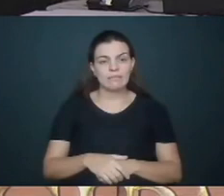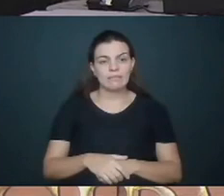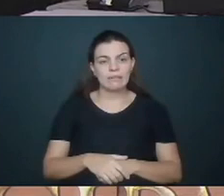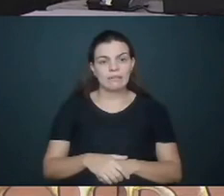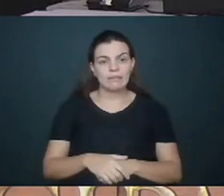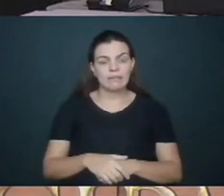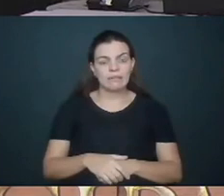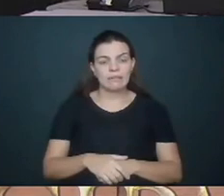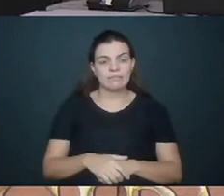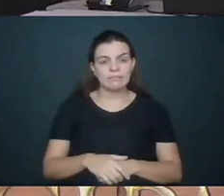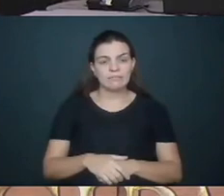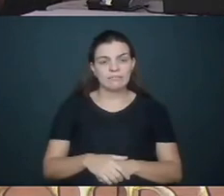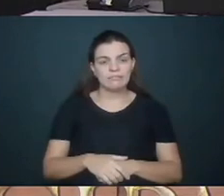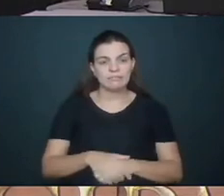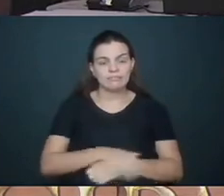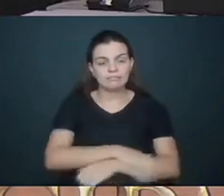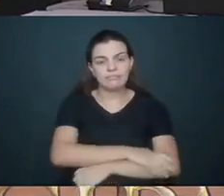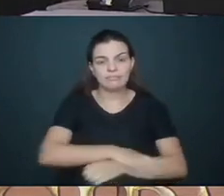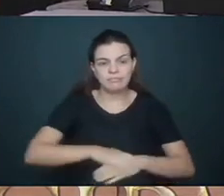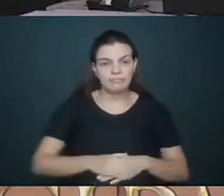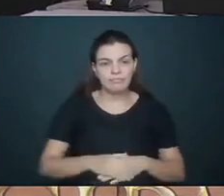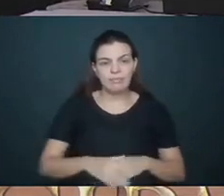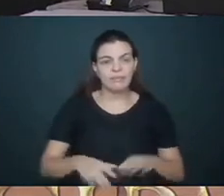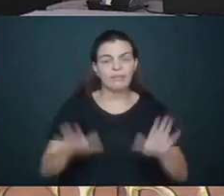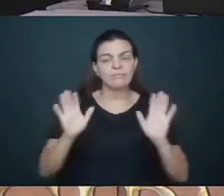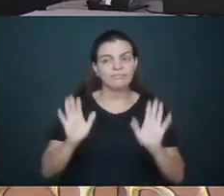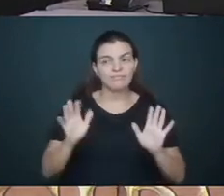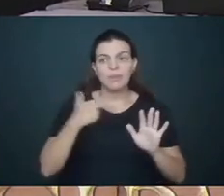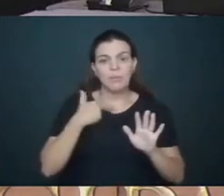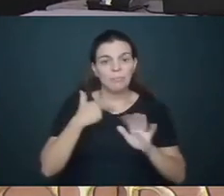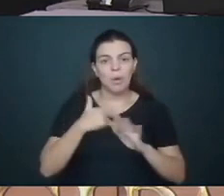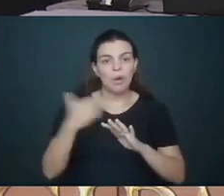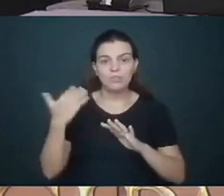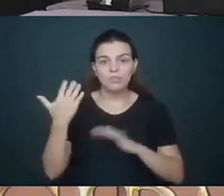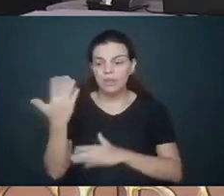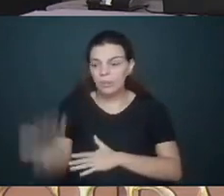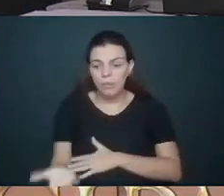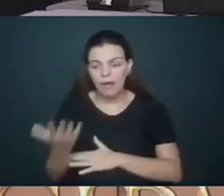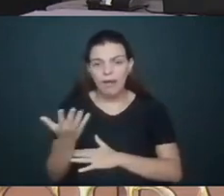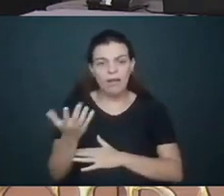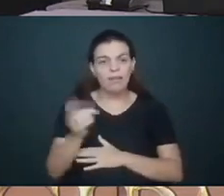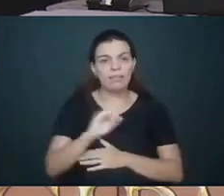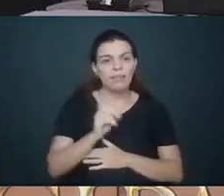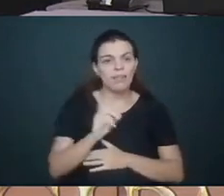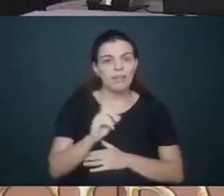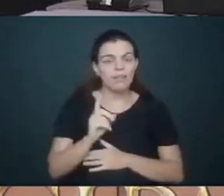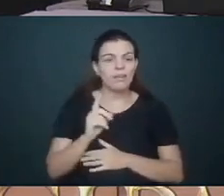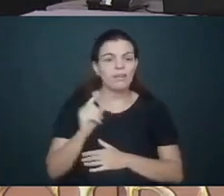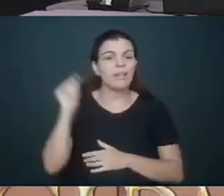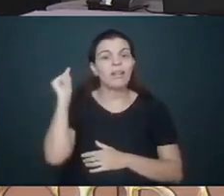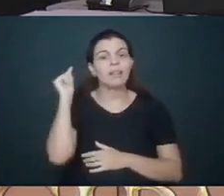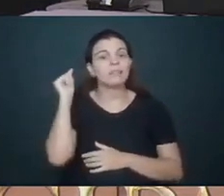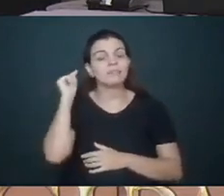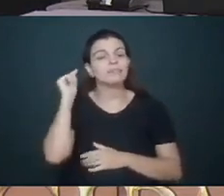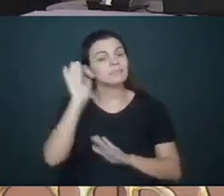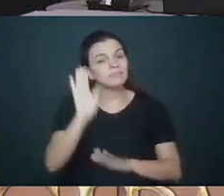de instituição. Não, porque depois não pode derrubar. Não, aqui não, Zanetti, se você quiser, lá na fazenda. Mas espera, mas eu tenho que